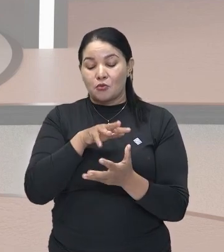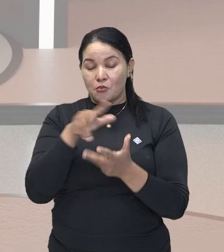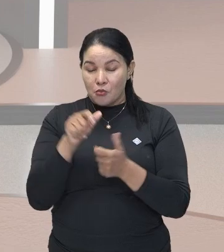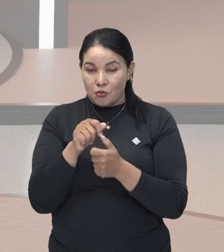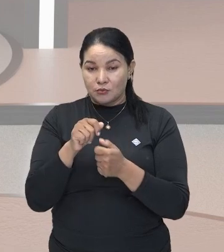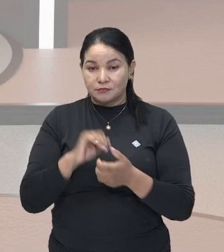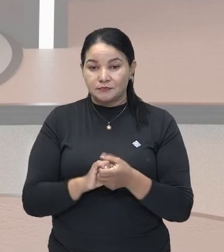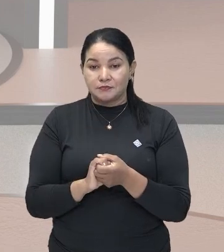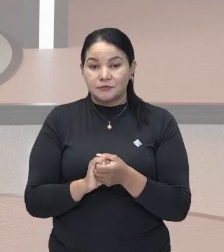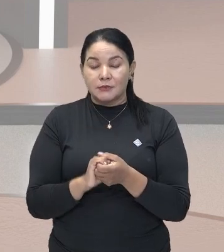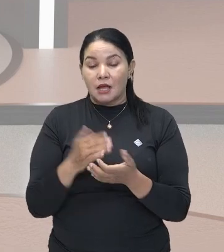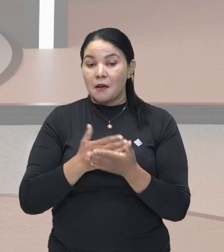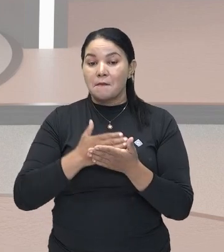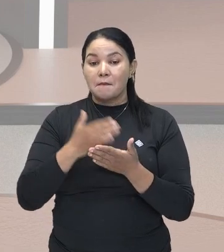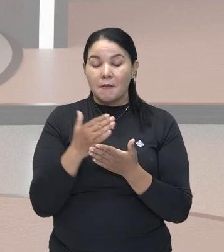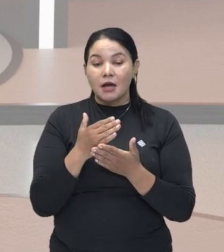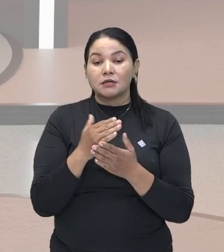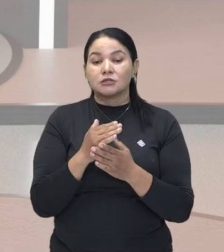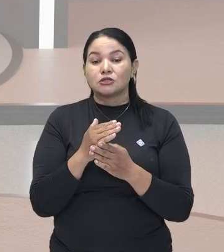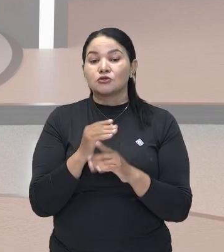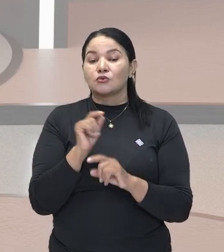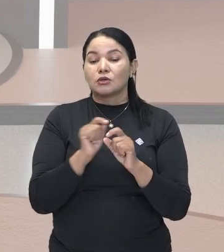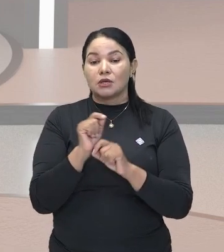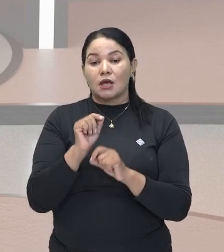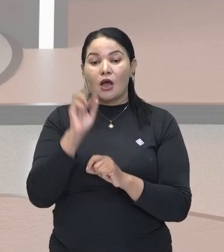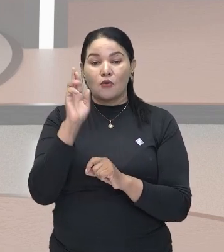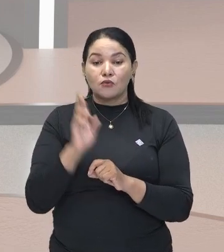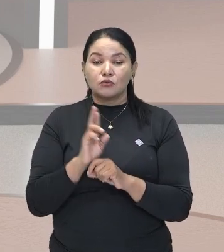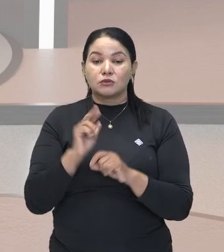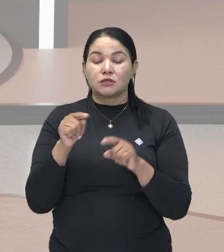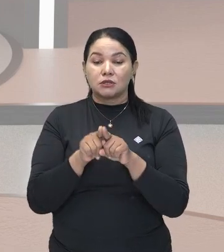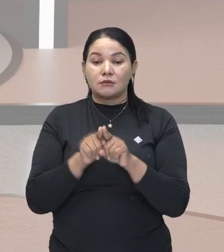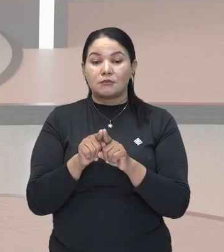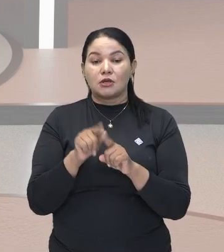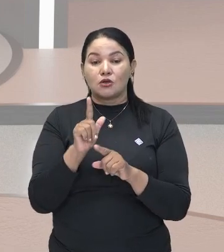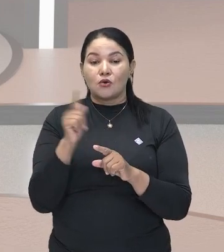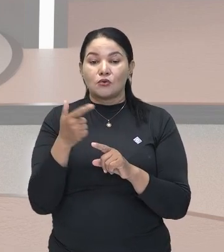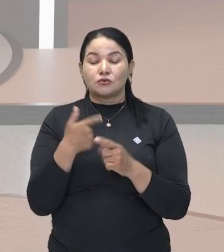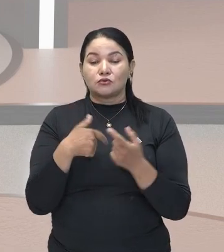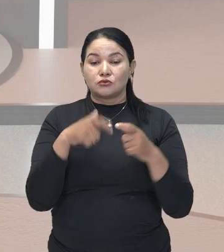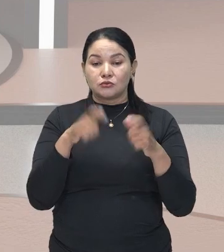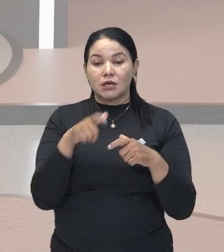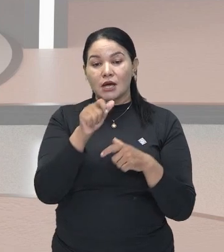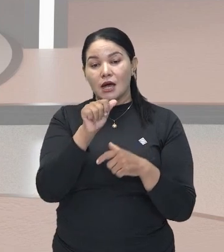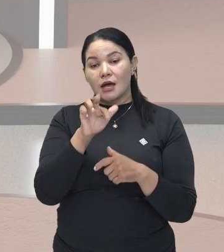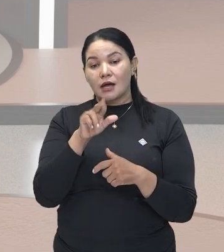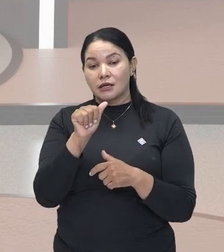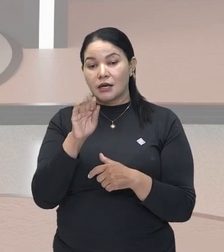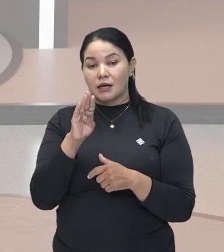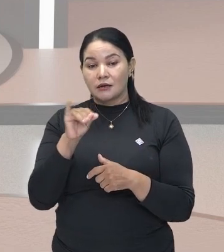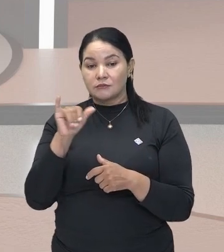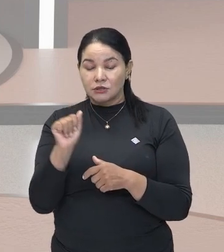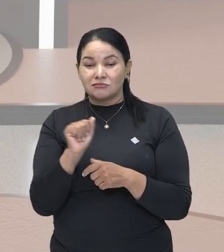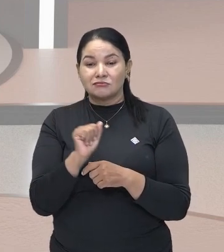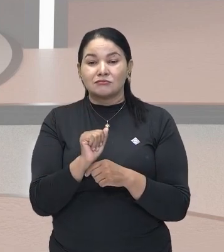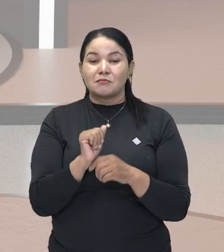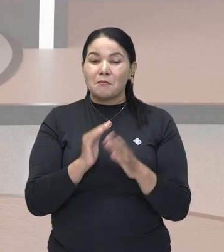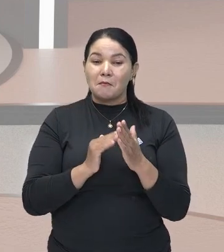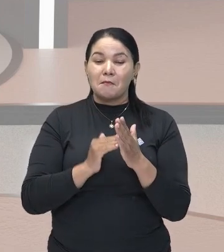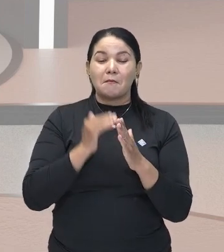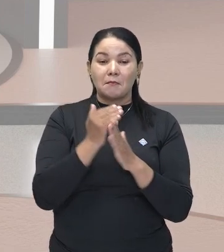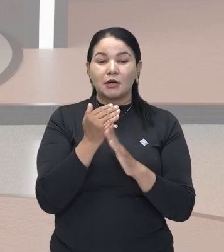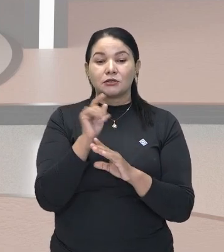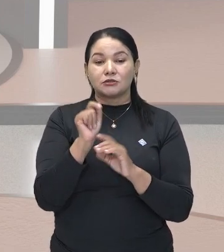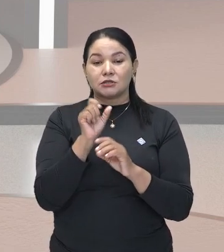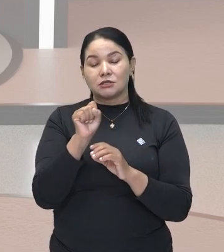principalmente a Rússia e a Arábia Saudita, que são grandes exploradores e também acabam produzindo bastante